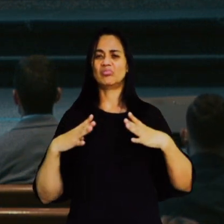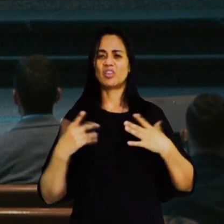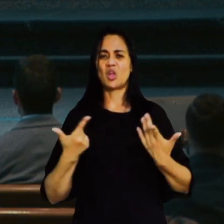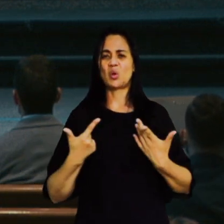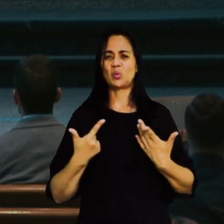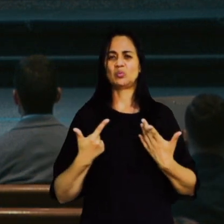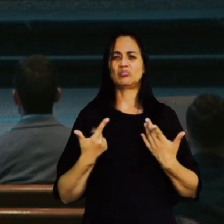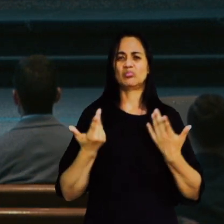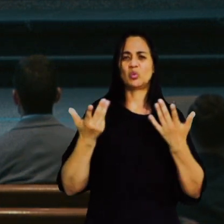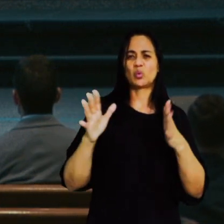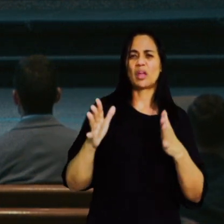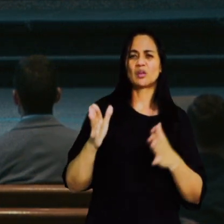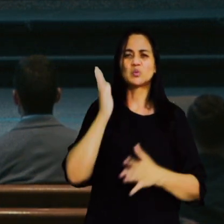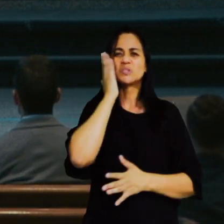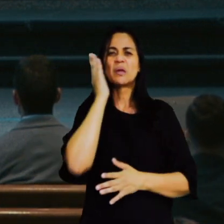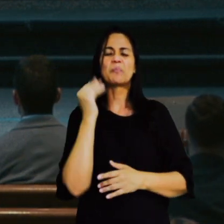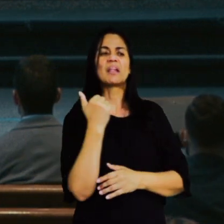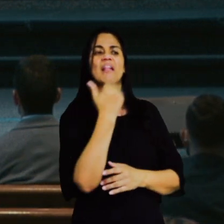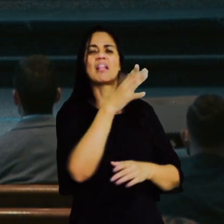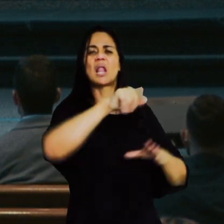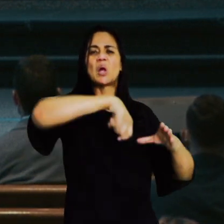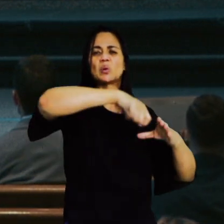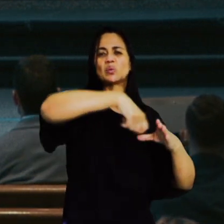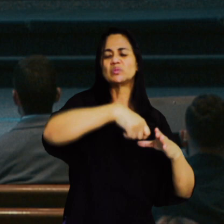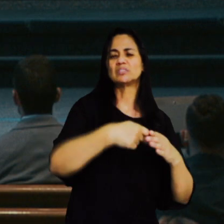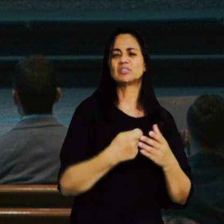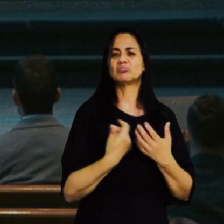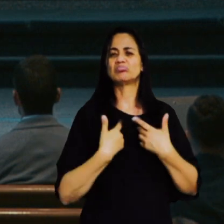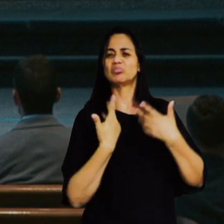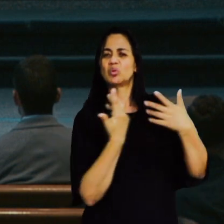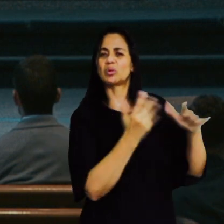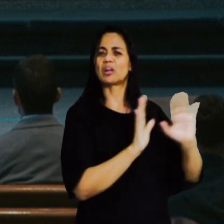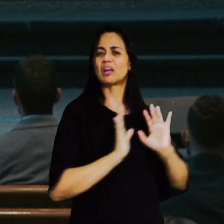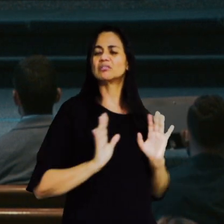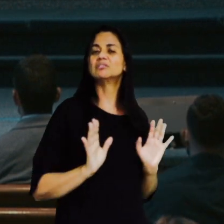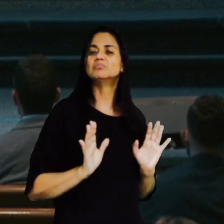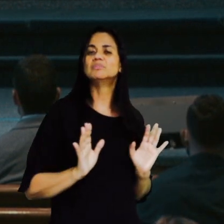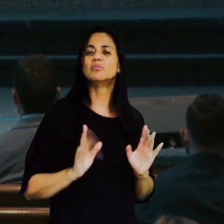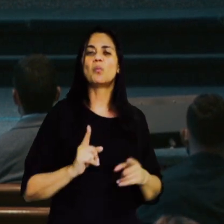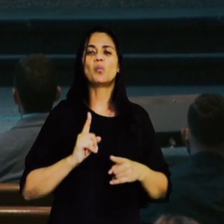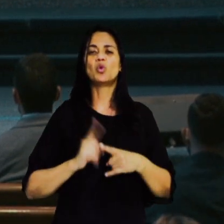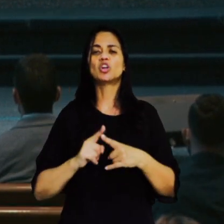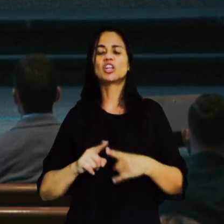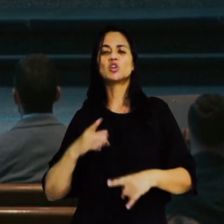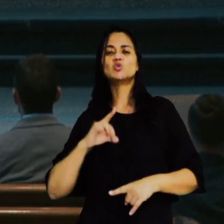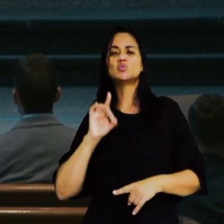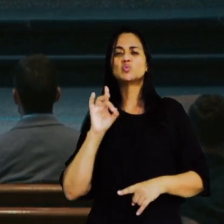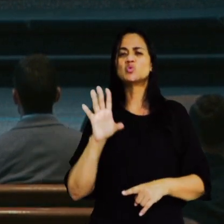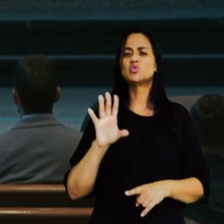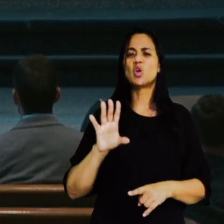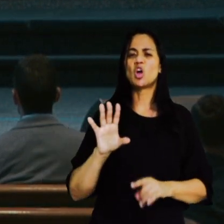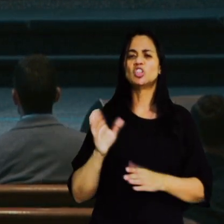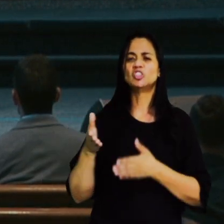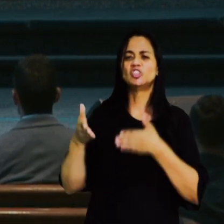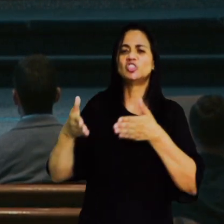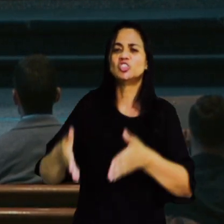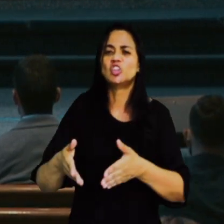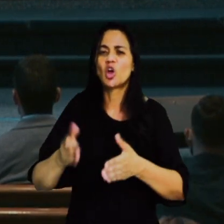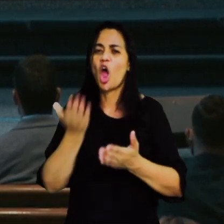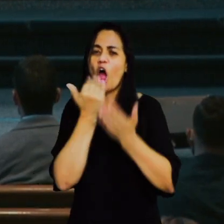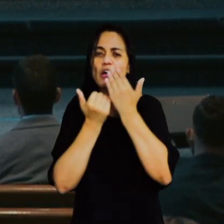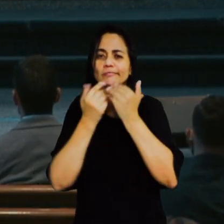igreja. Eu venho aqui e janto no dining room, porque a igreja é um restaurante. Existe o dining room, existe a